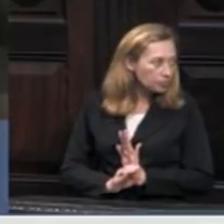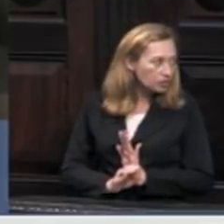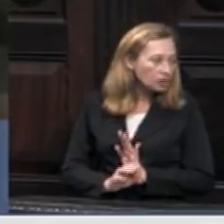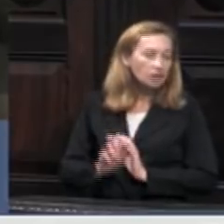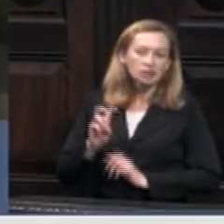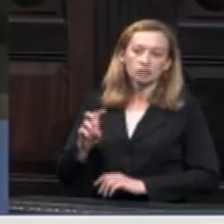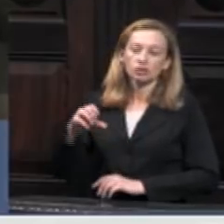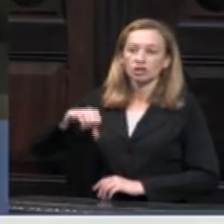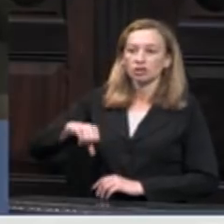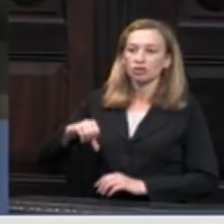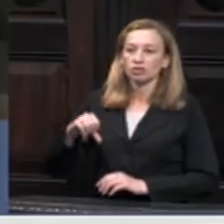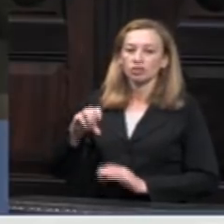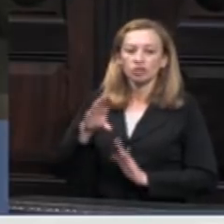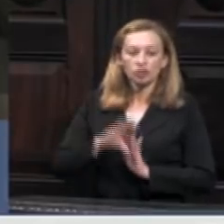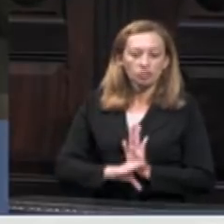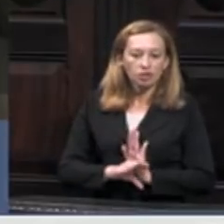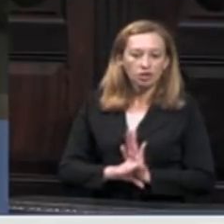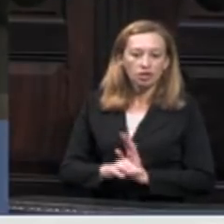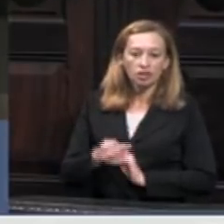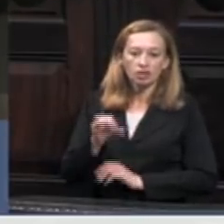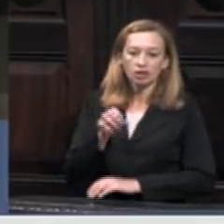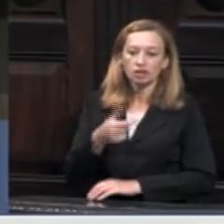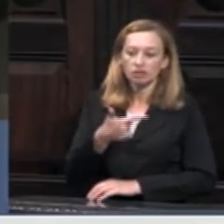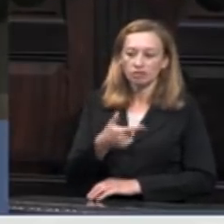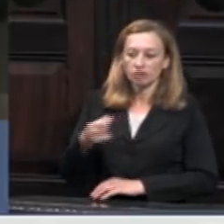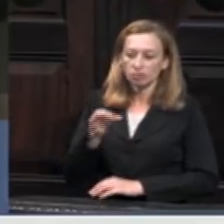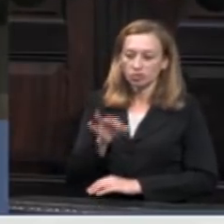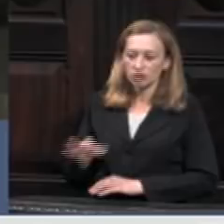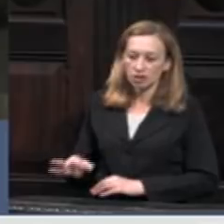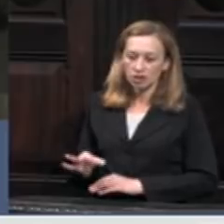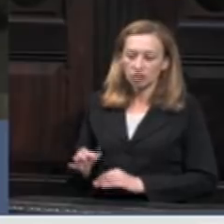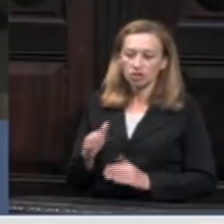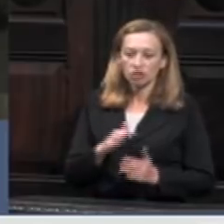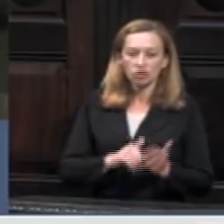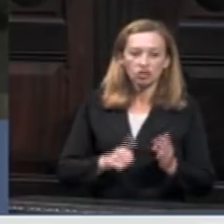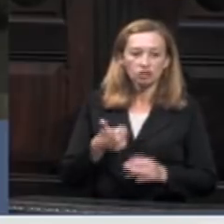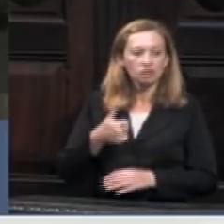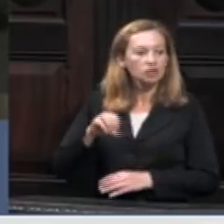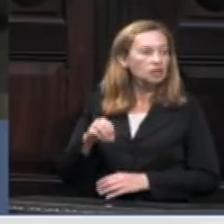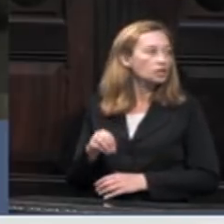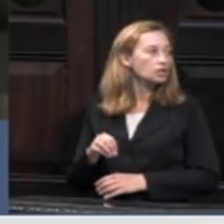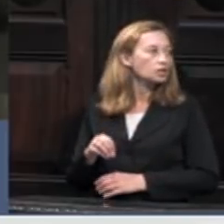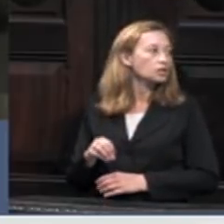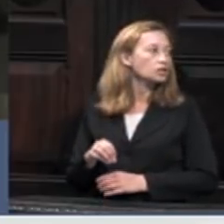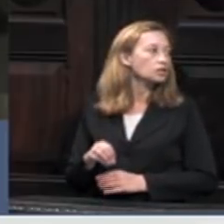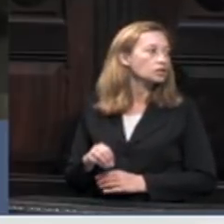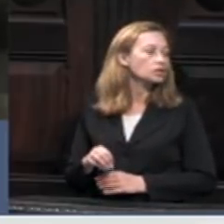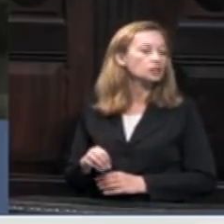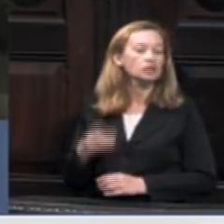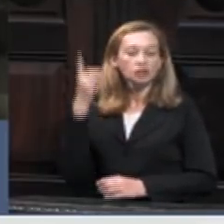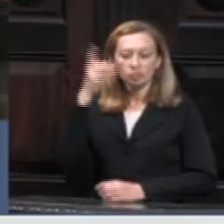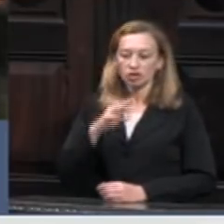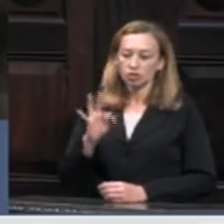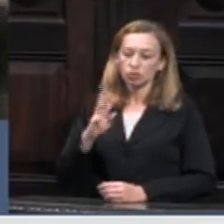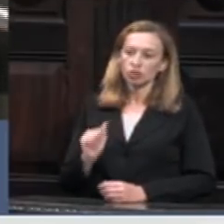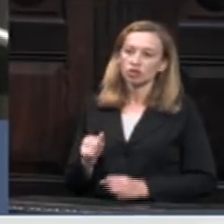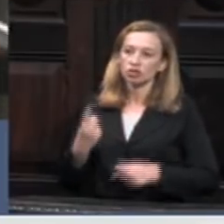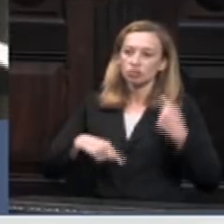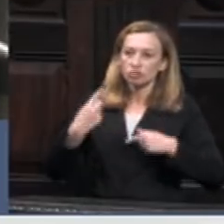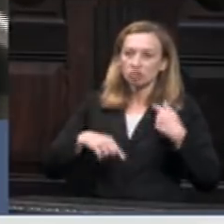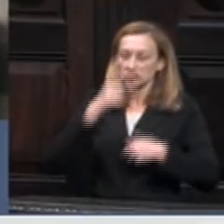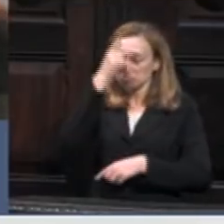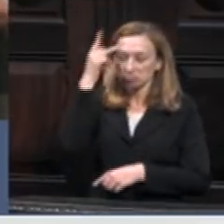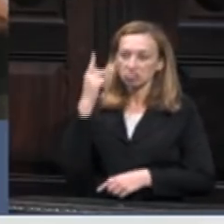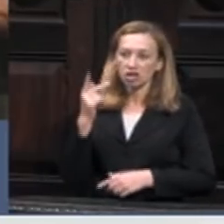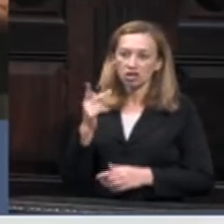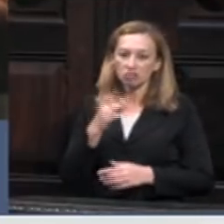emendas, 20,21%. Pela rejeição a 10 emendas, 3,42%. Relator, deputado Gustavo Tutuca. Em discussão, não havendo que queira